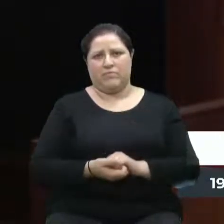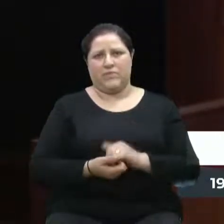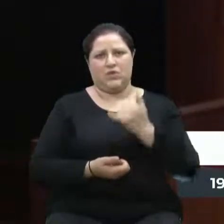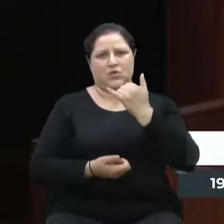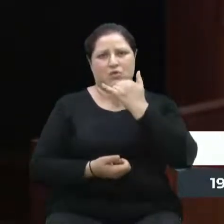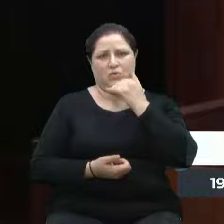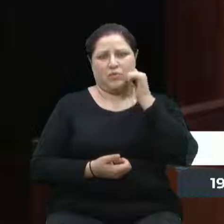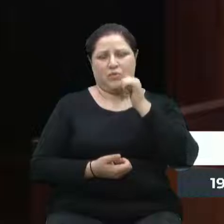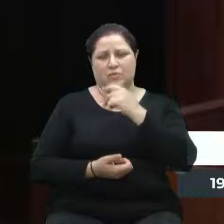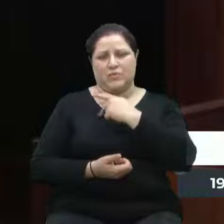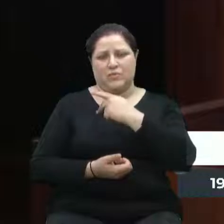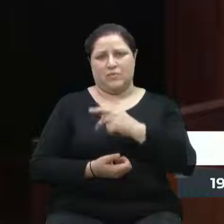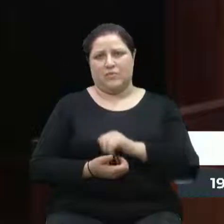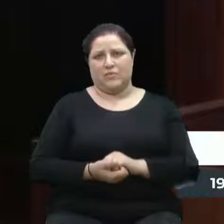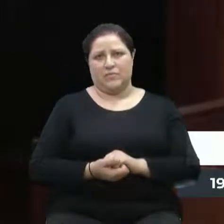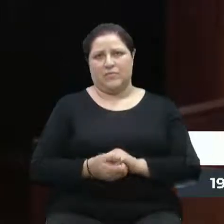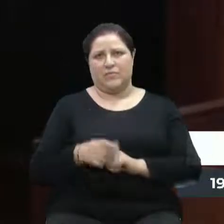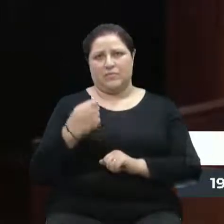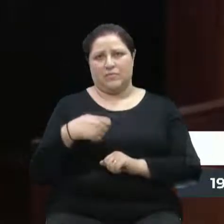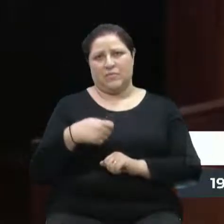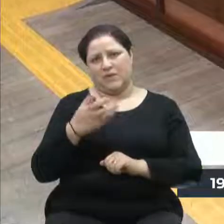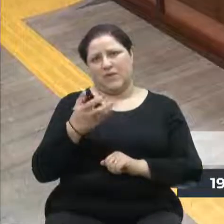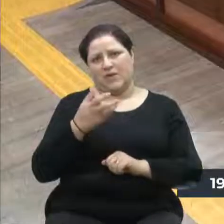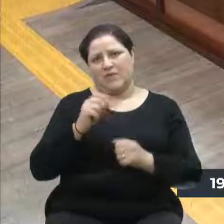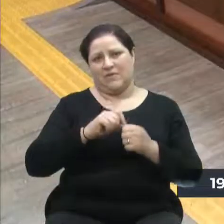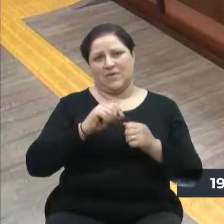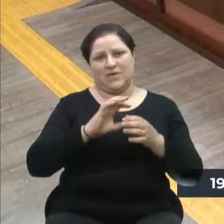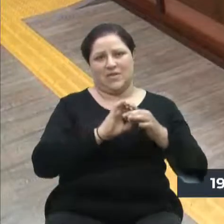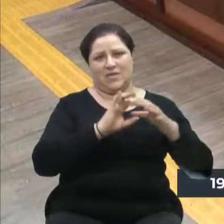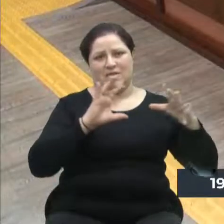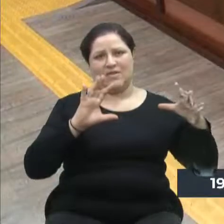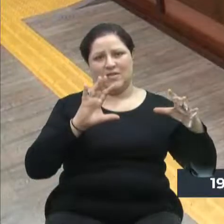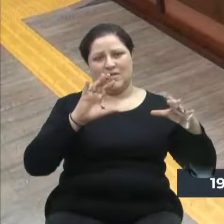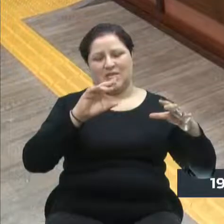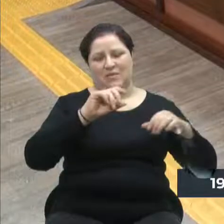mas vamos emancipar o riso. Obrigada. Obrigada.